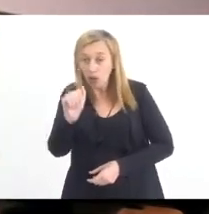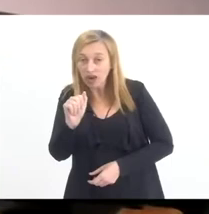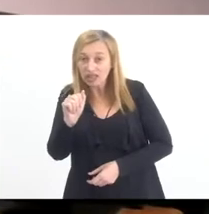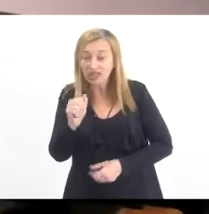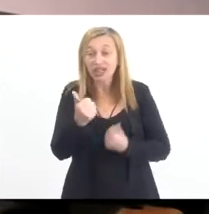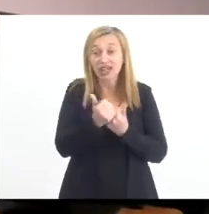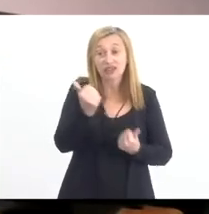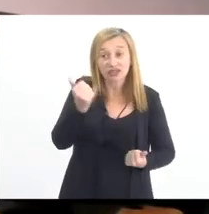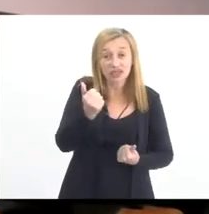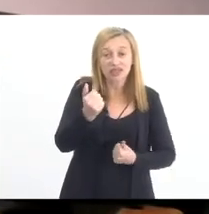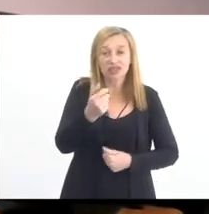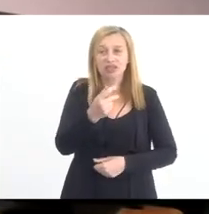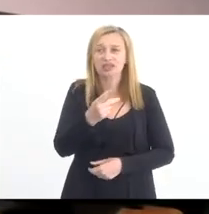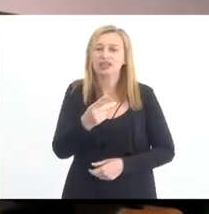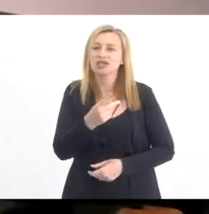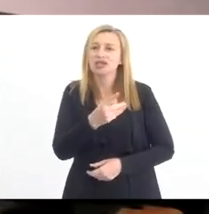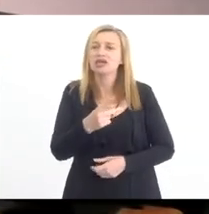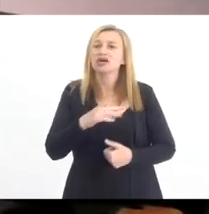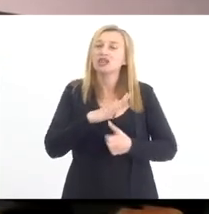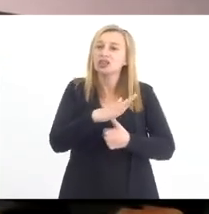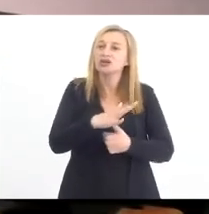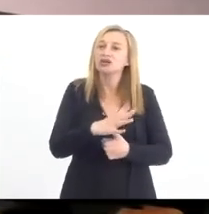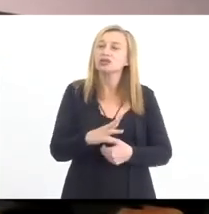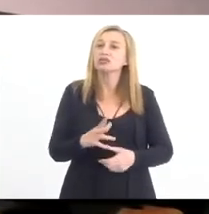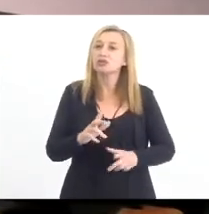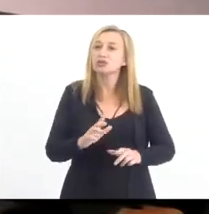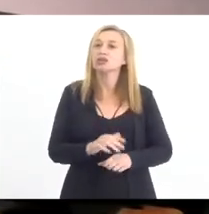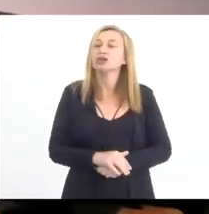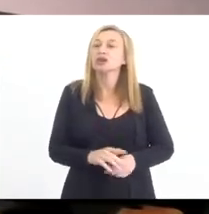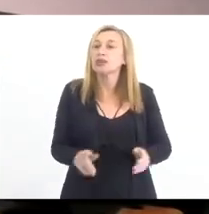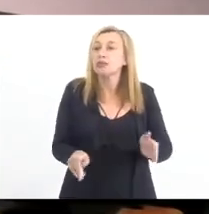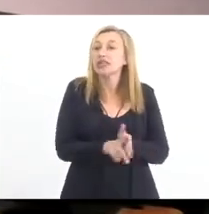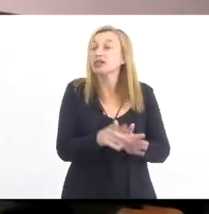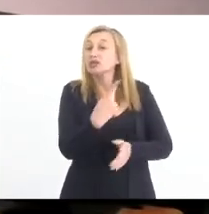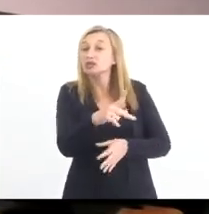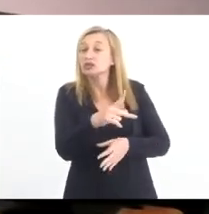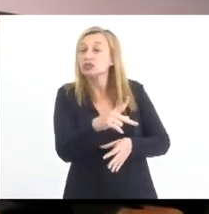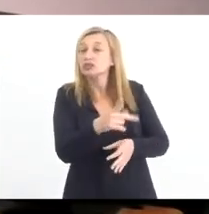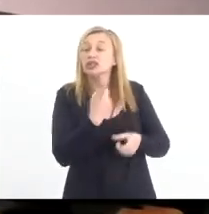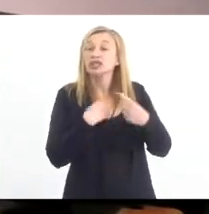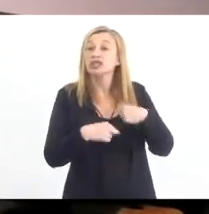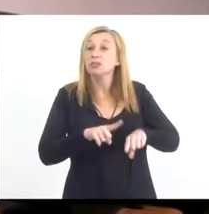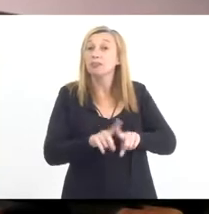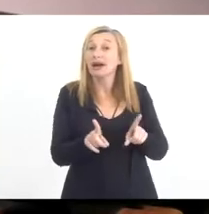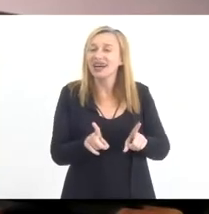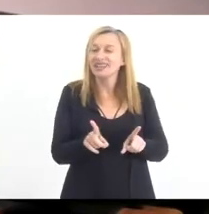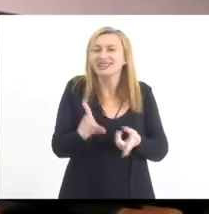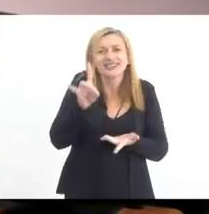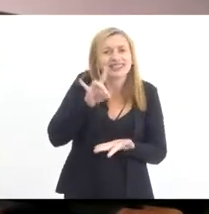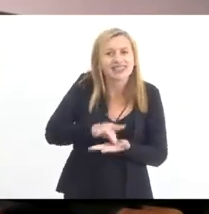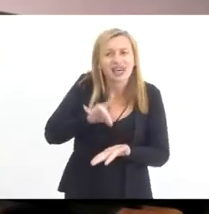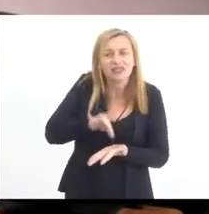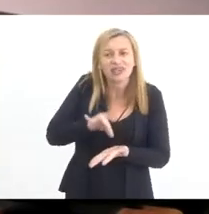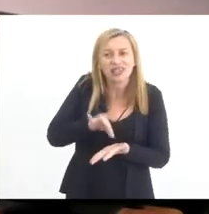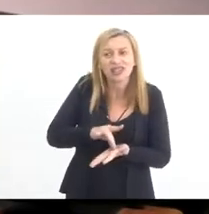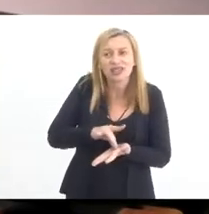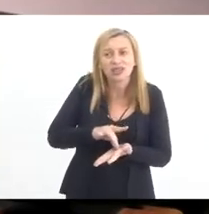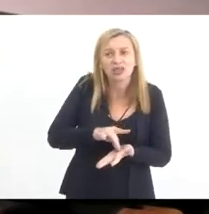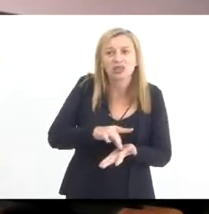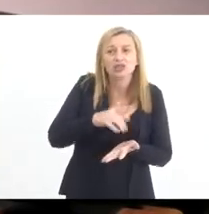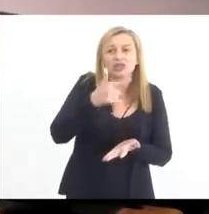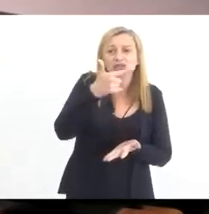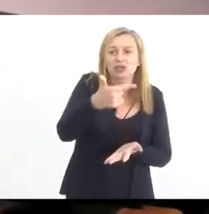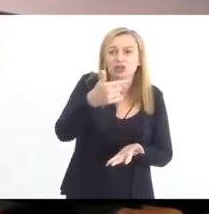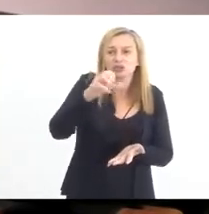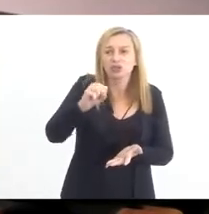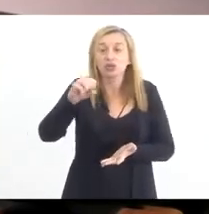vice, em função disso, porque isso fazia parte do seu plano. Só que, na verdade, isso desde